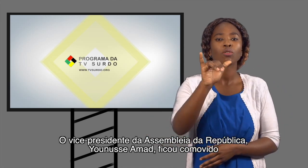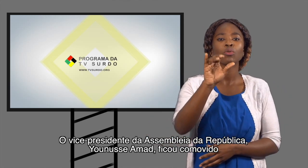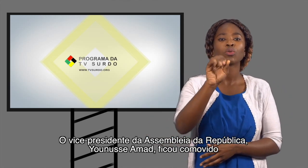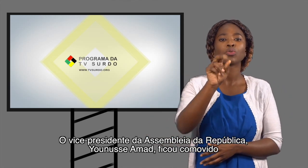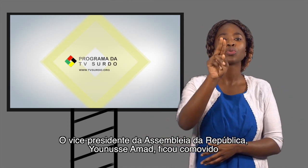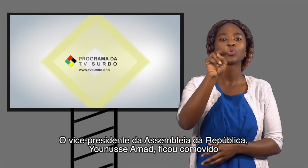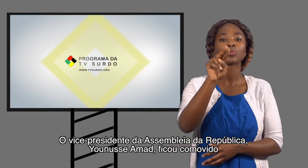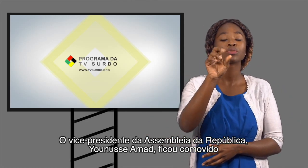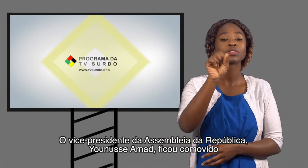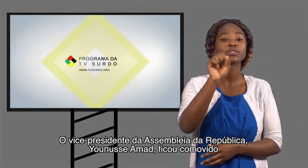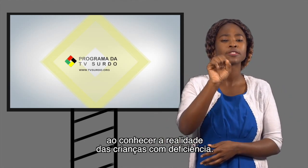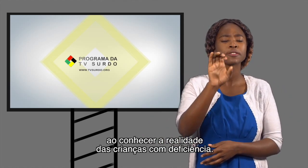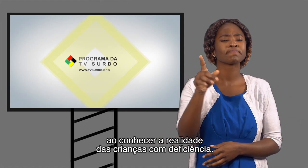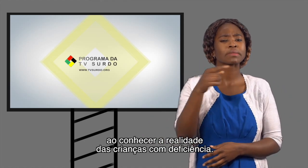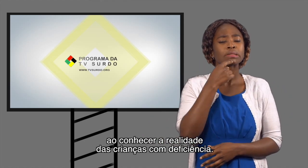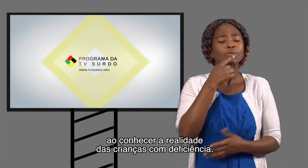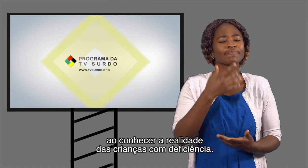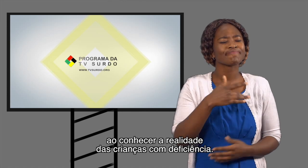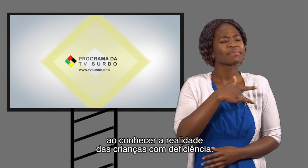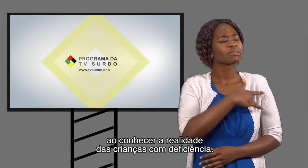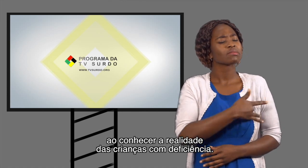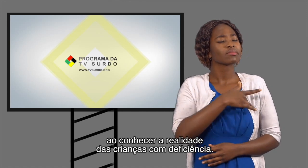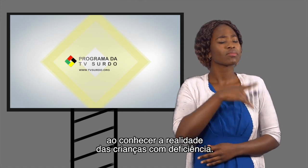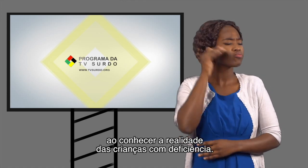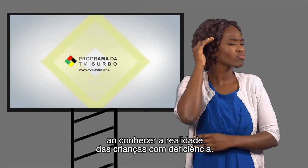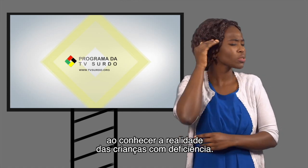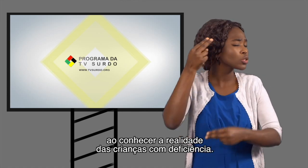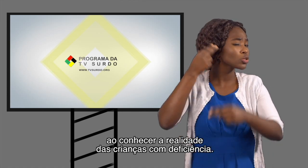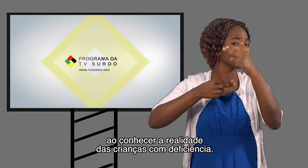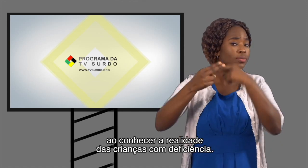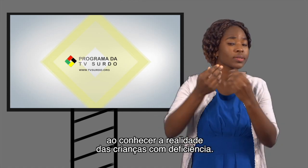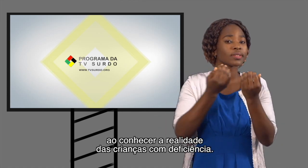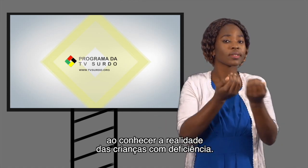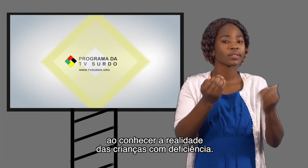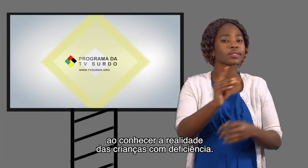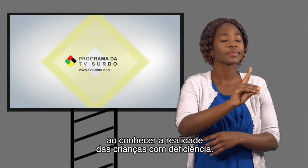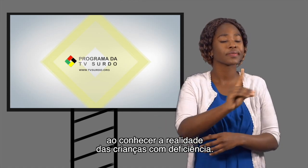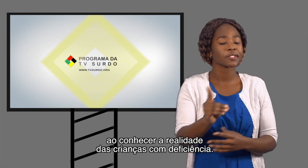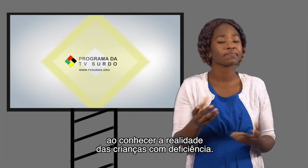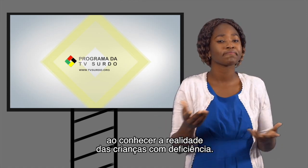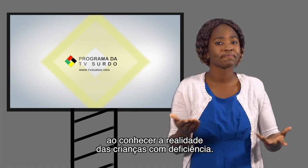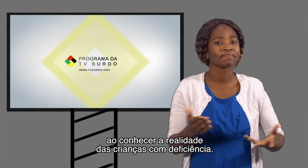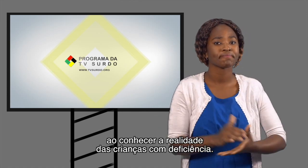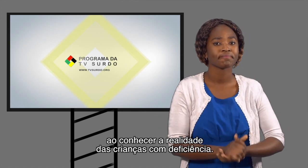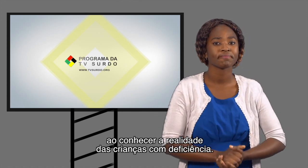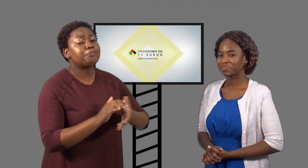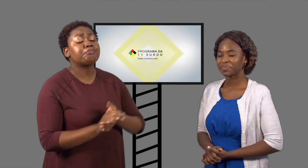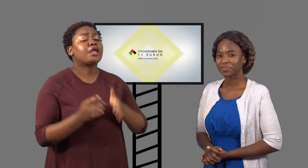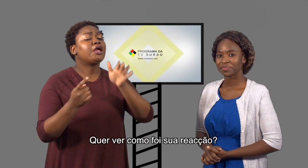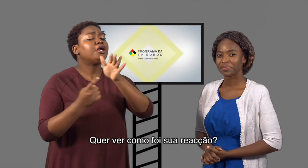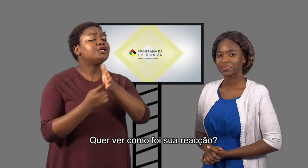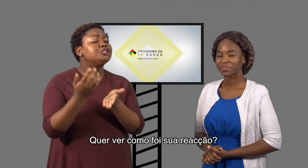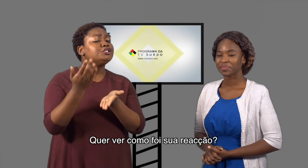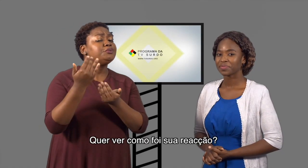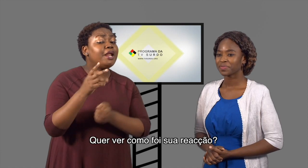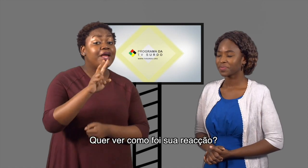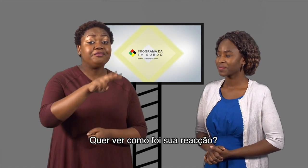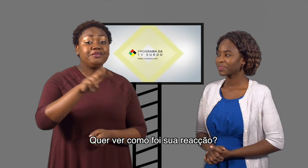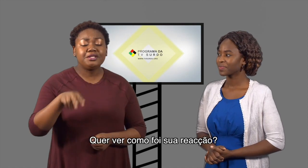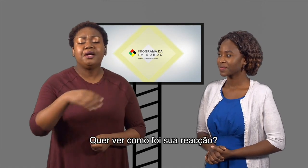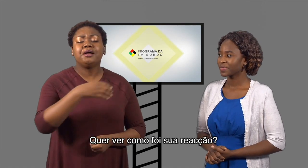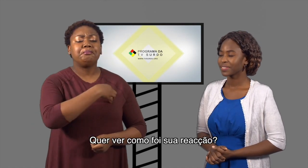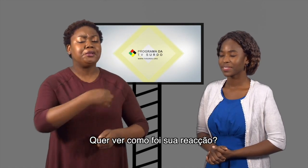Yunus Ahmad, ficou comovido ao conhecer a realidade das crianças com deficiência. Quer ver